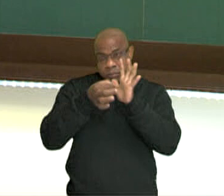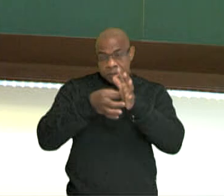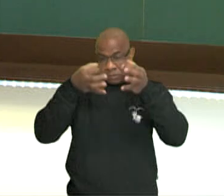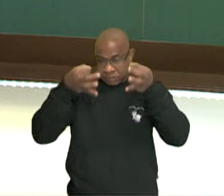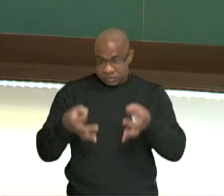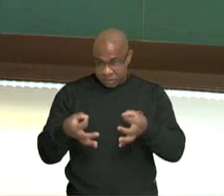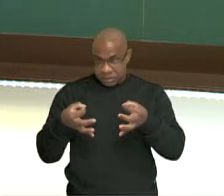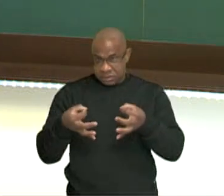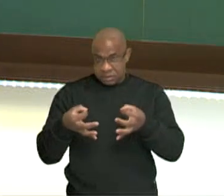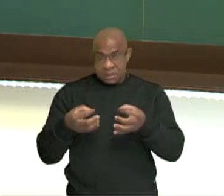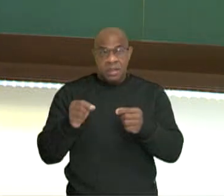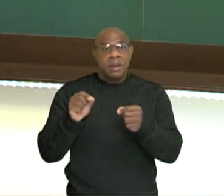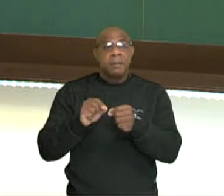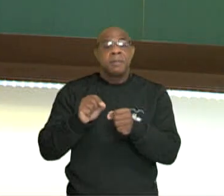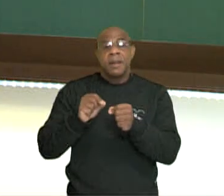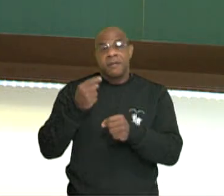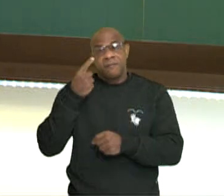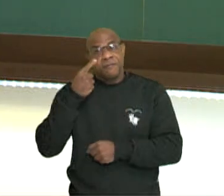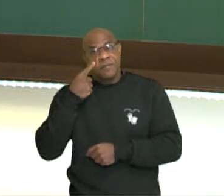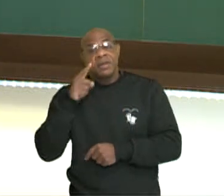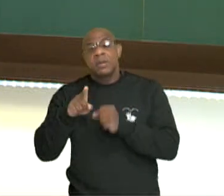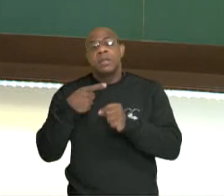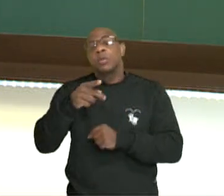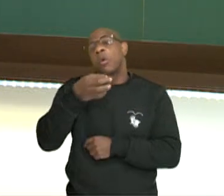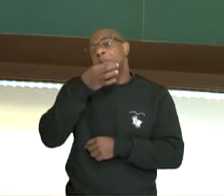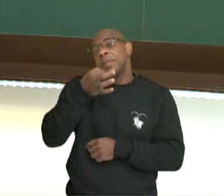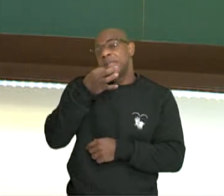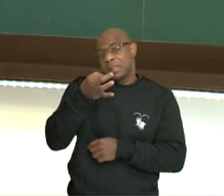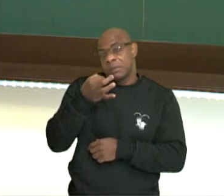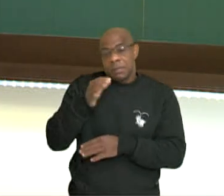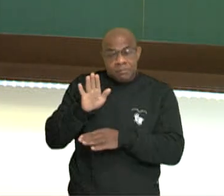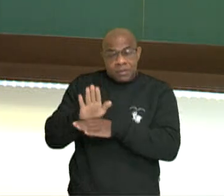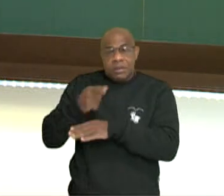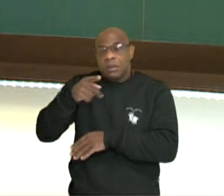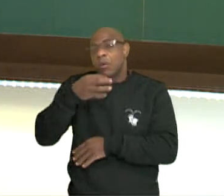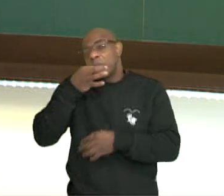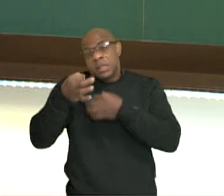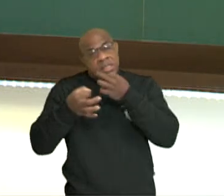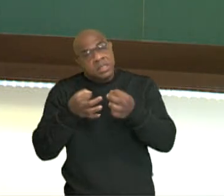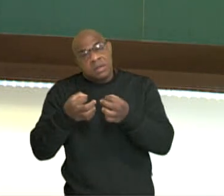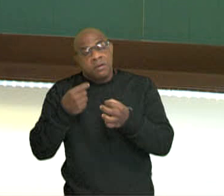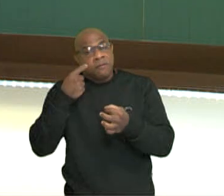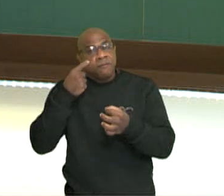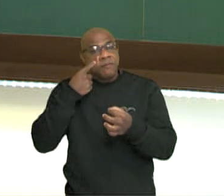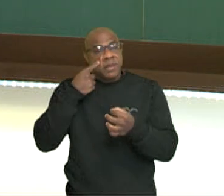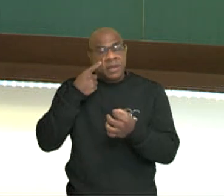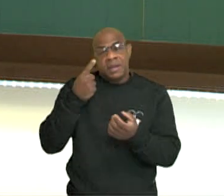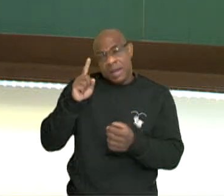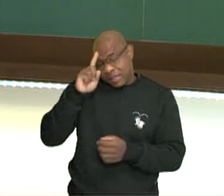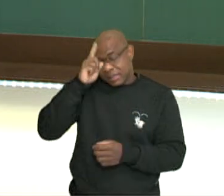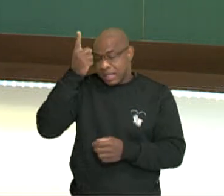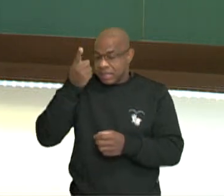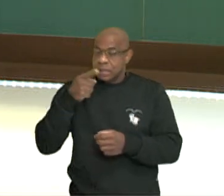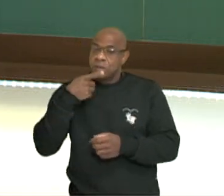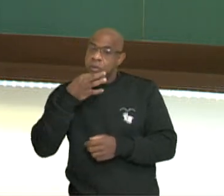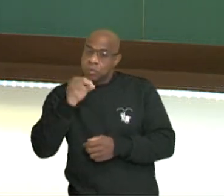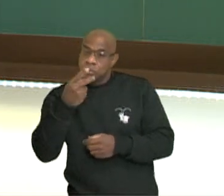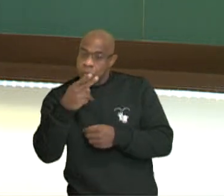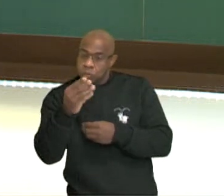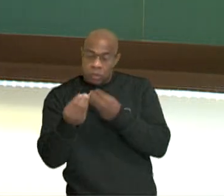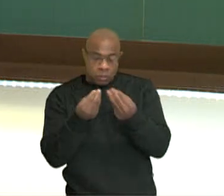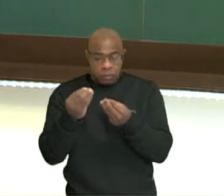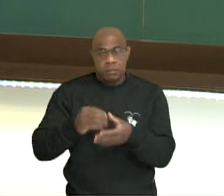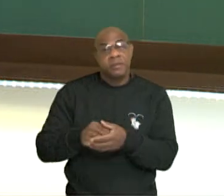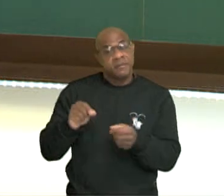adequado para defender o quê? O seu ponto de vista, a sua posição sobre a apropriação cultural. Faz